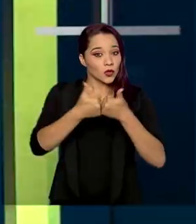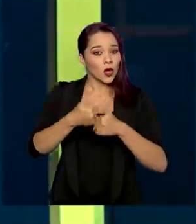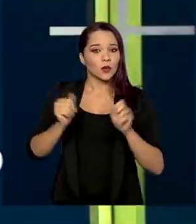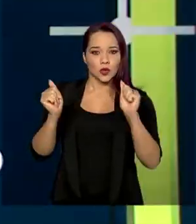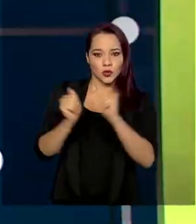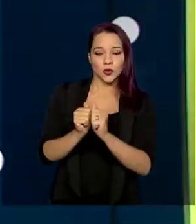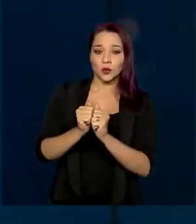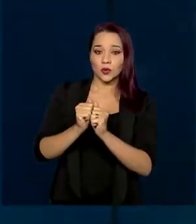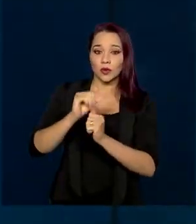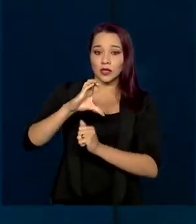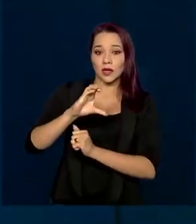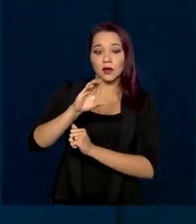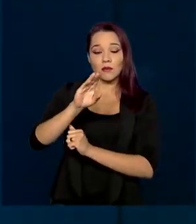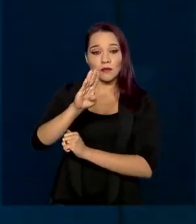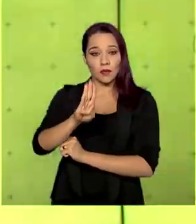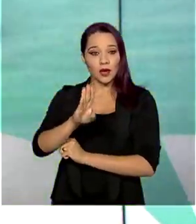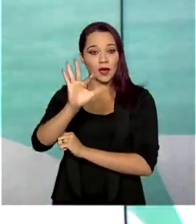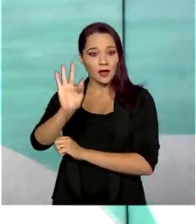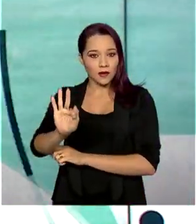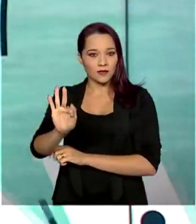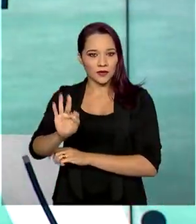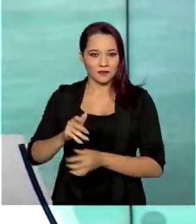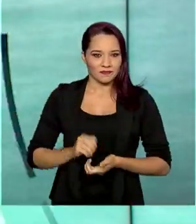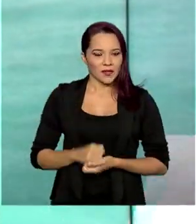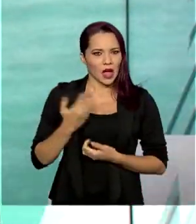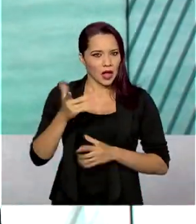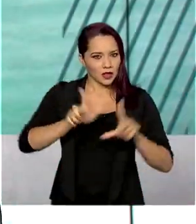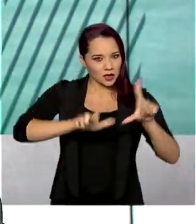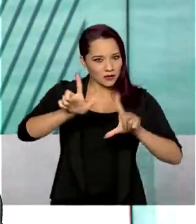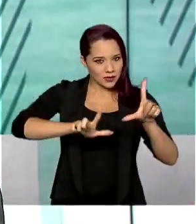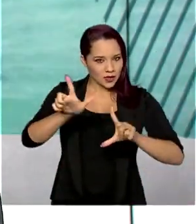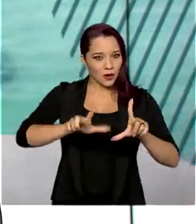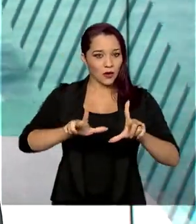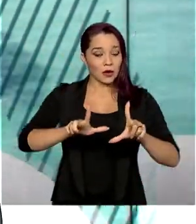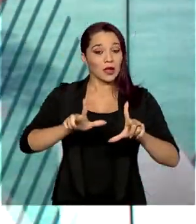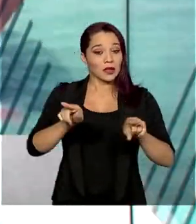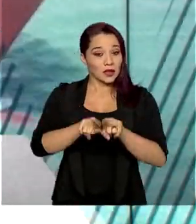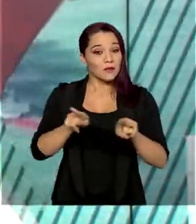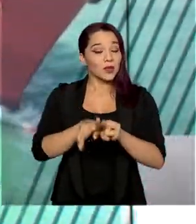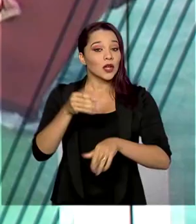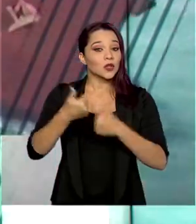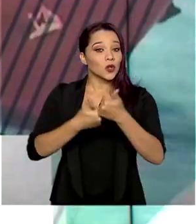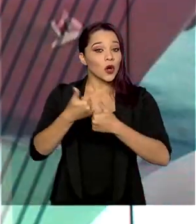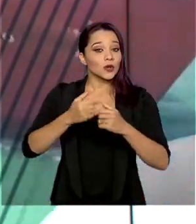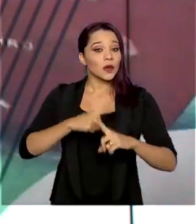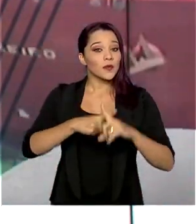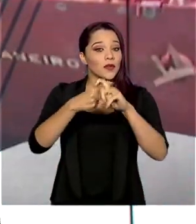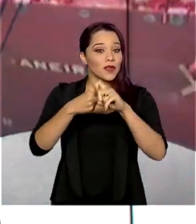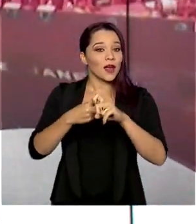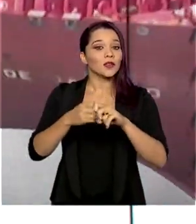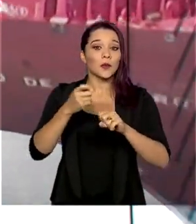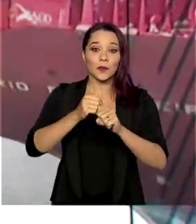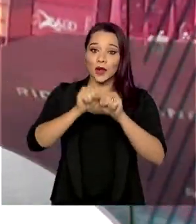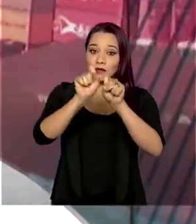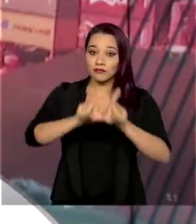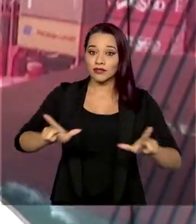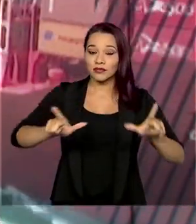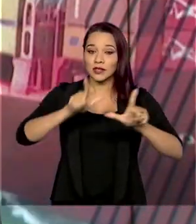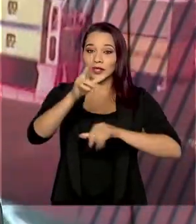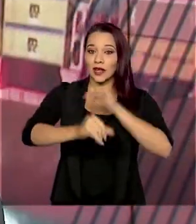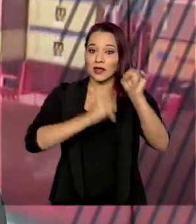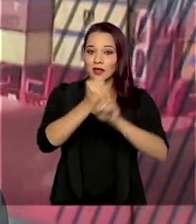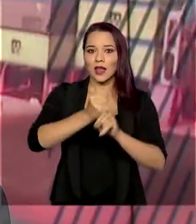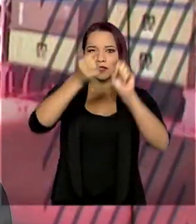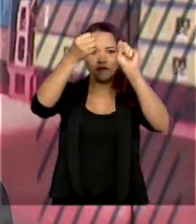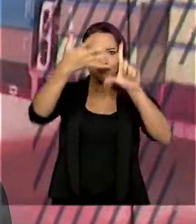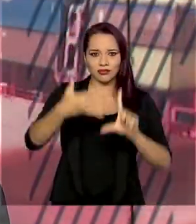Confederação Brasileira de Futebol, a CBF. Além da televisão, televisão aberta, os jogos vão ao ar por streaming do site da